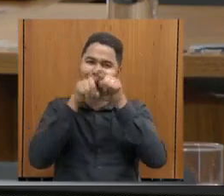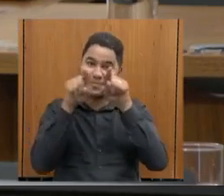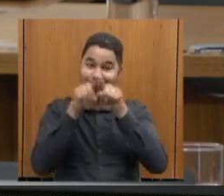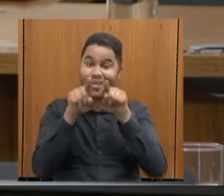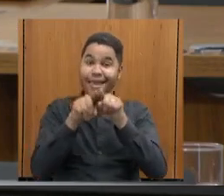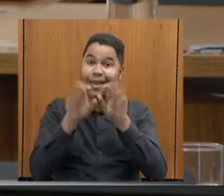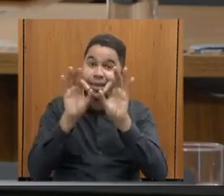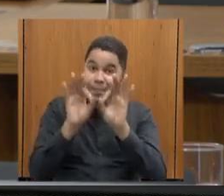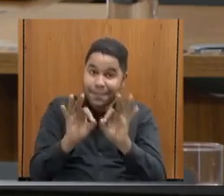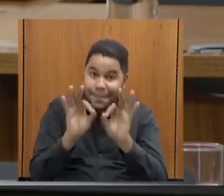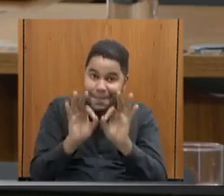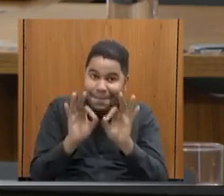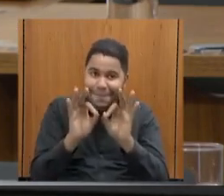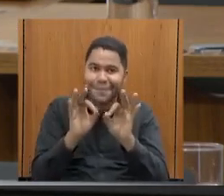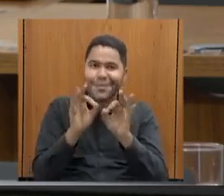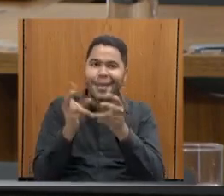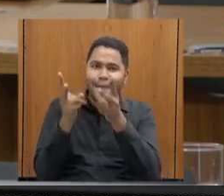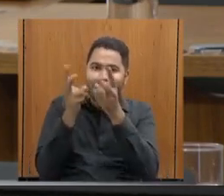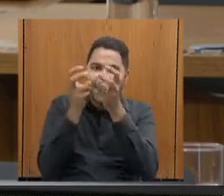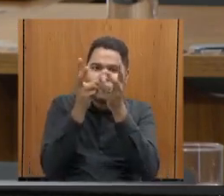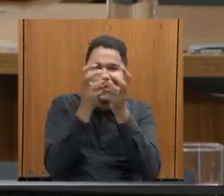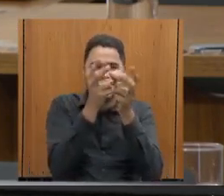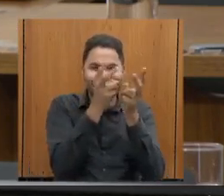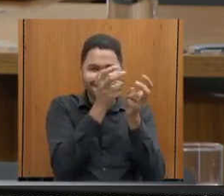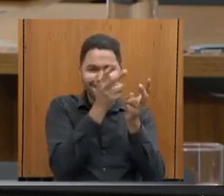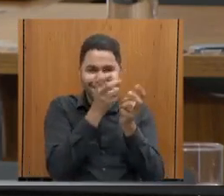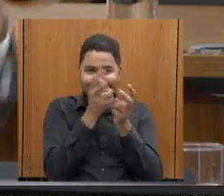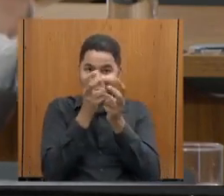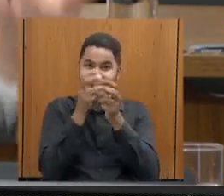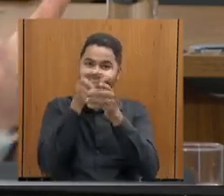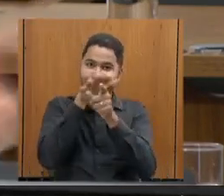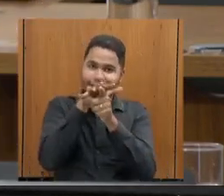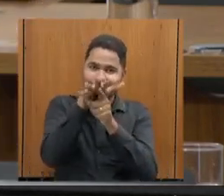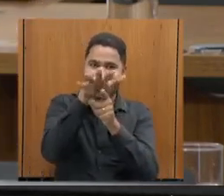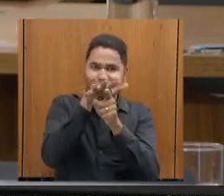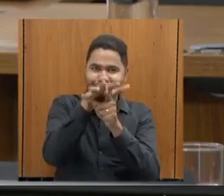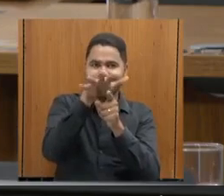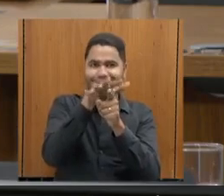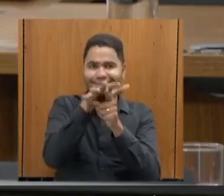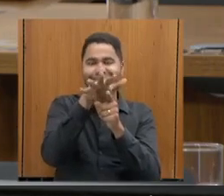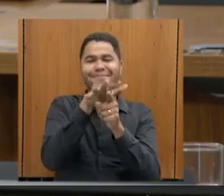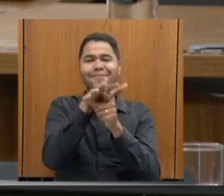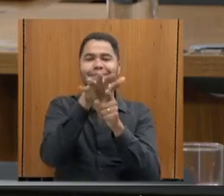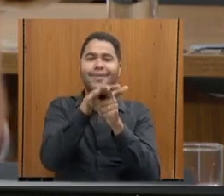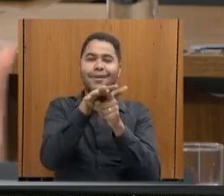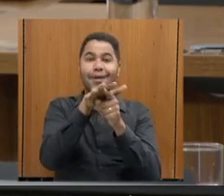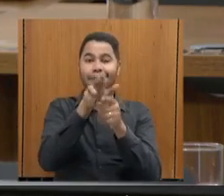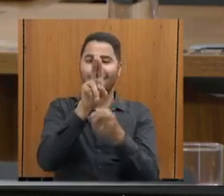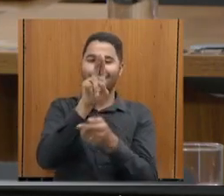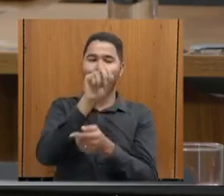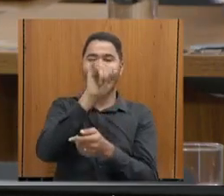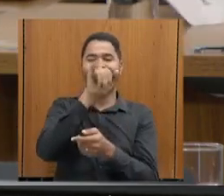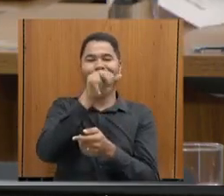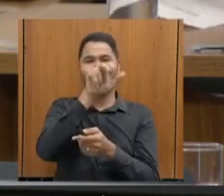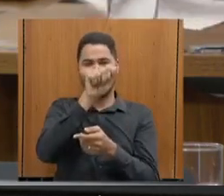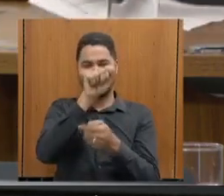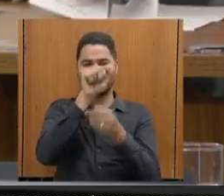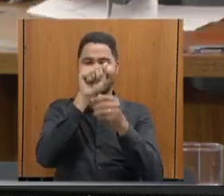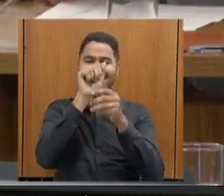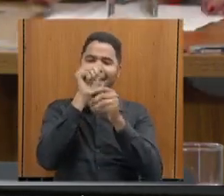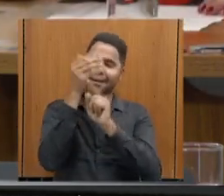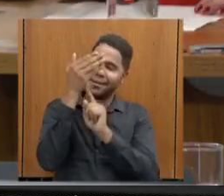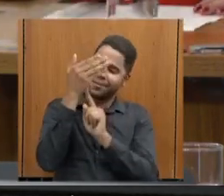exatamente para poder atrair demanda para aquela é usina que já tinha oferta de energia